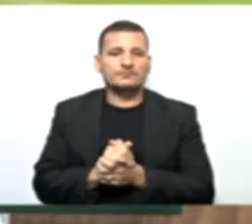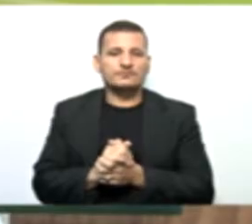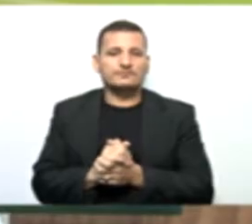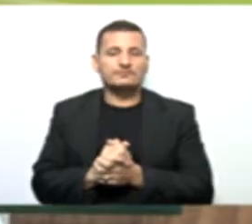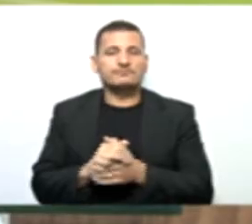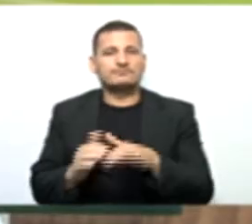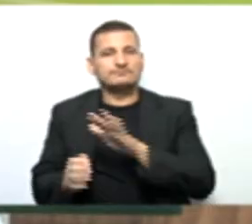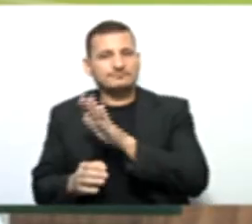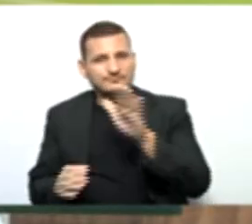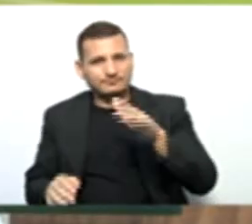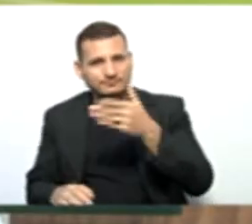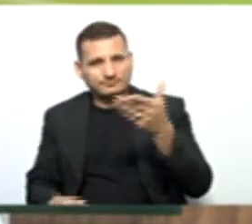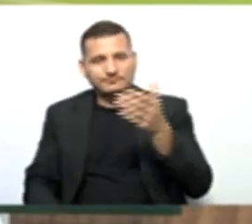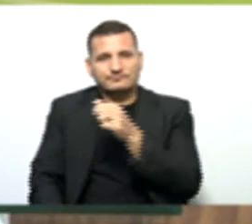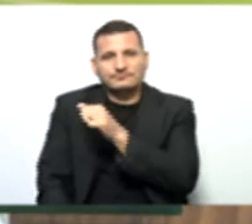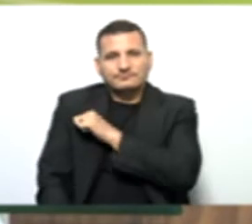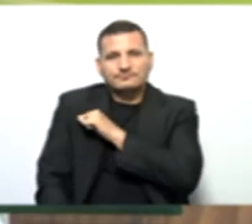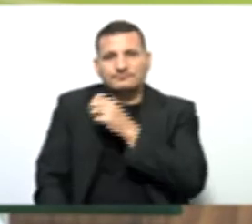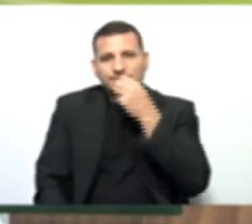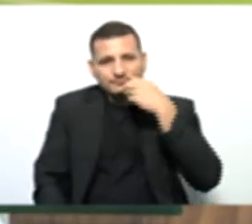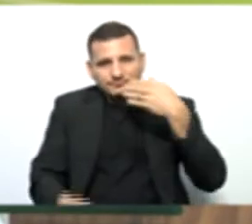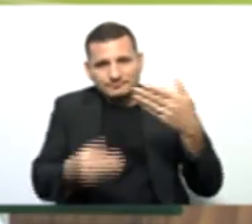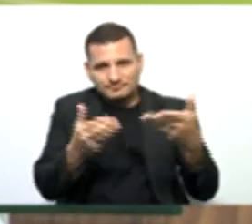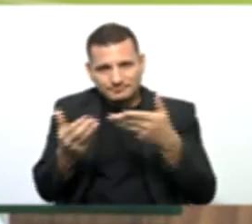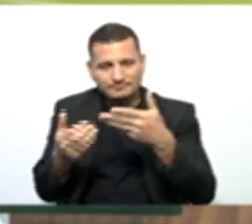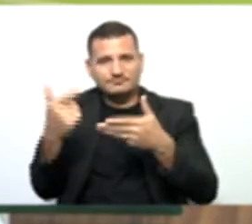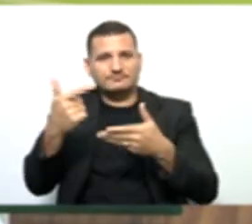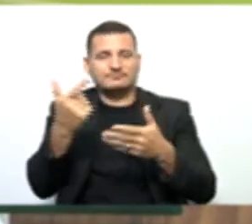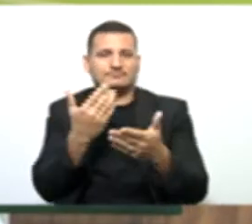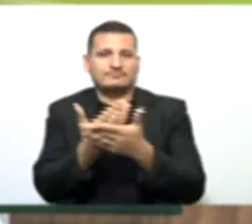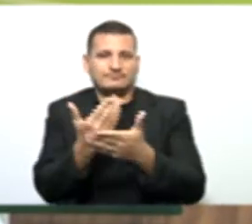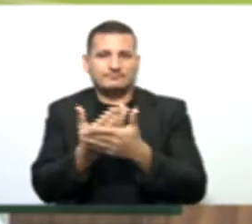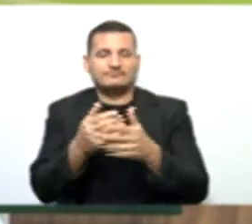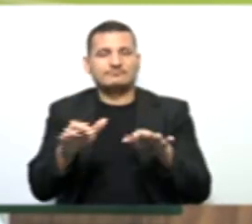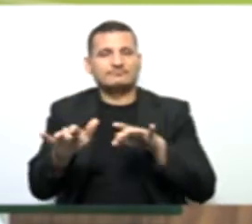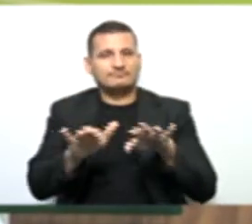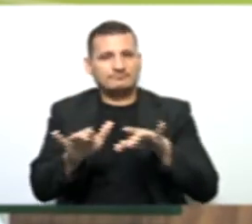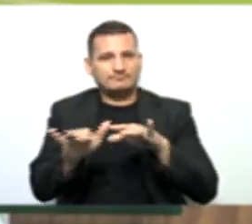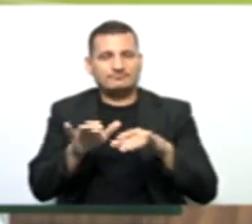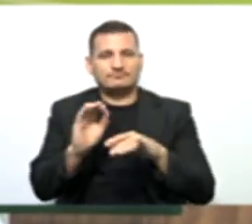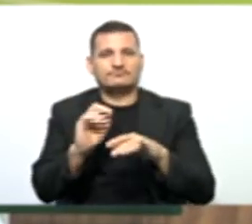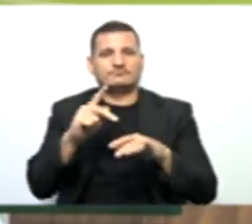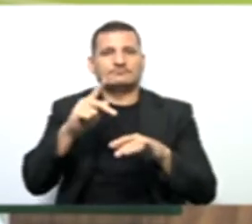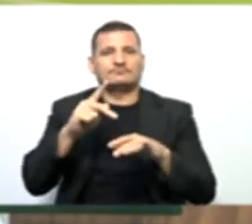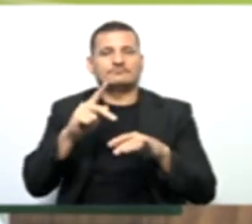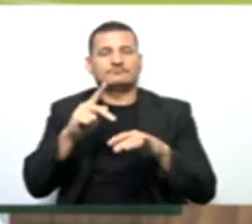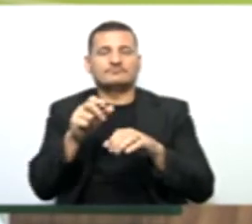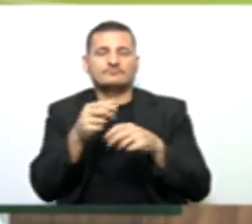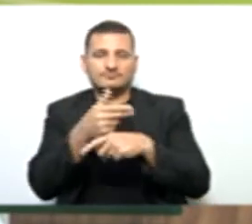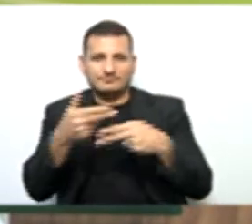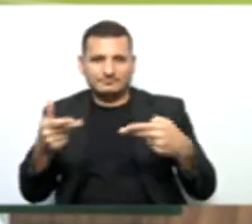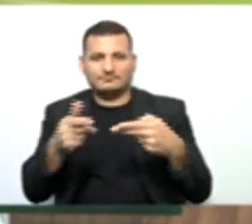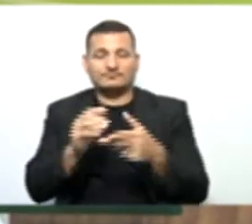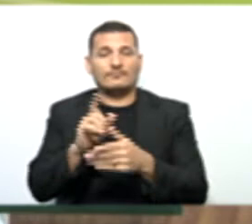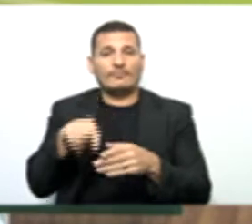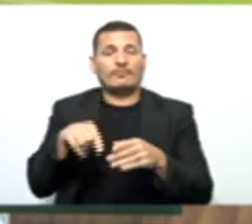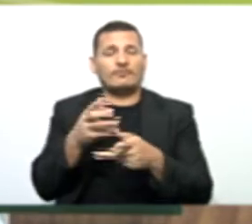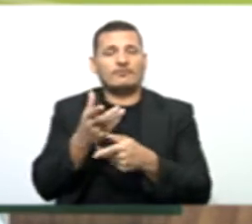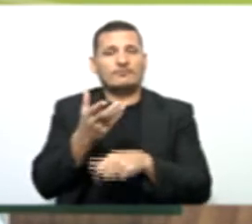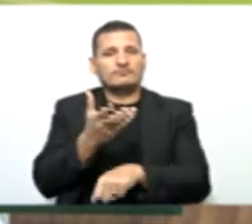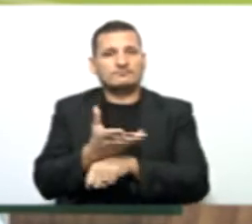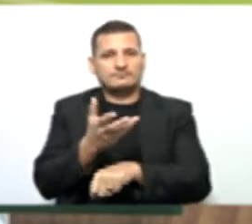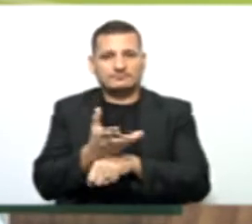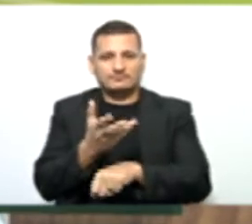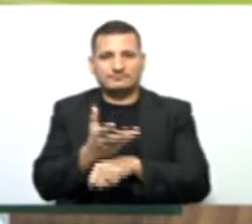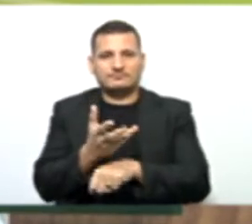Olá, alunos. Sejam bem-vindos à nossa segunda aula de Programação Orientada a Objetos, que é a disciplina que